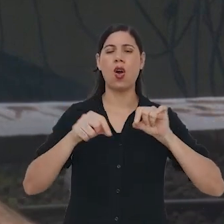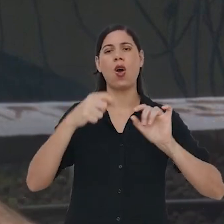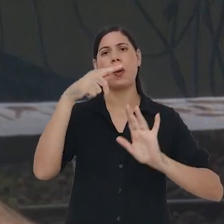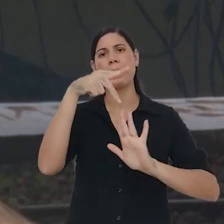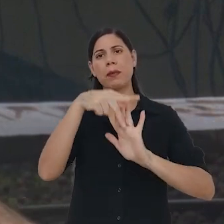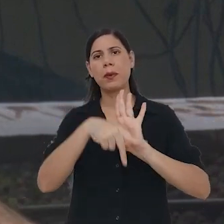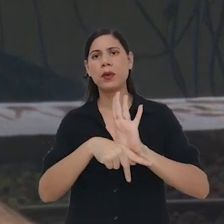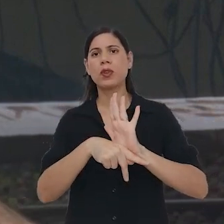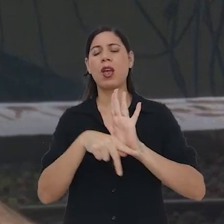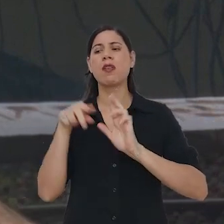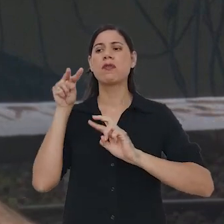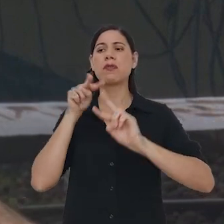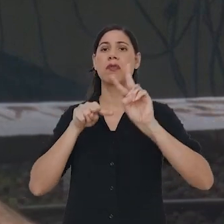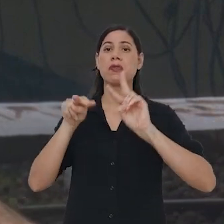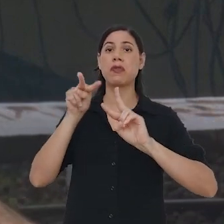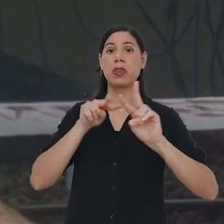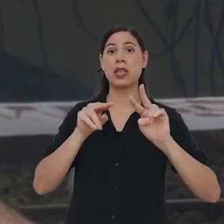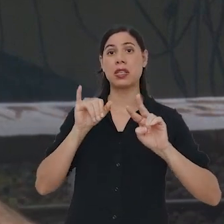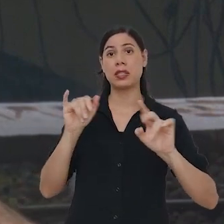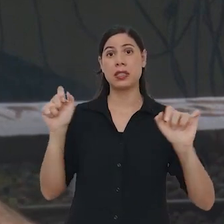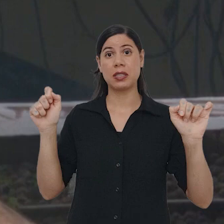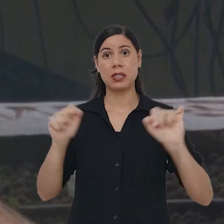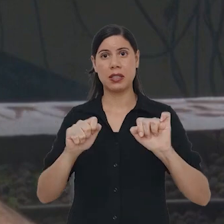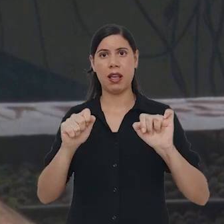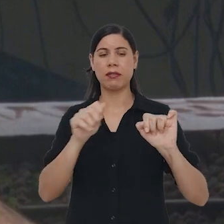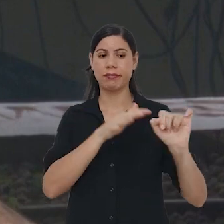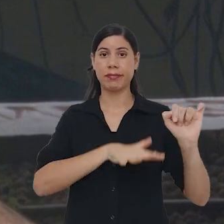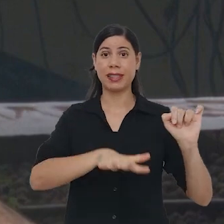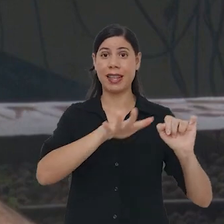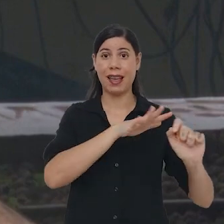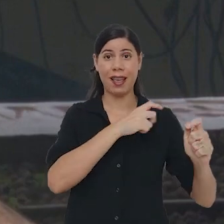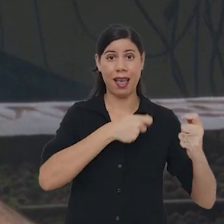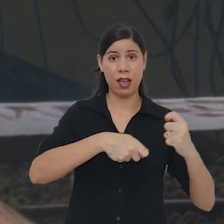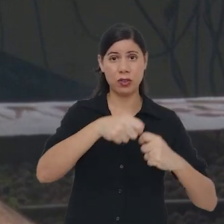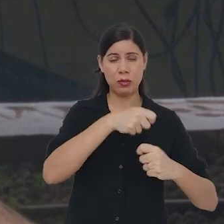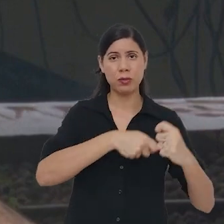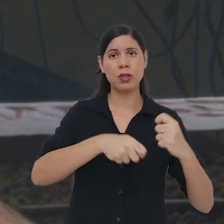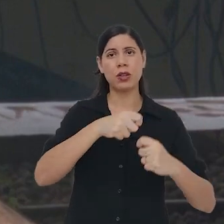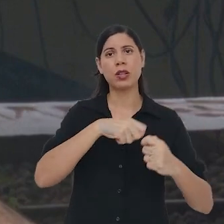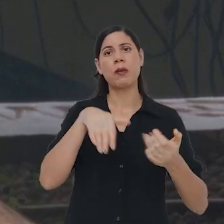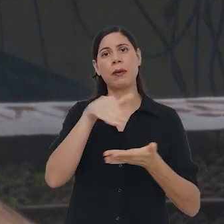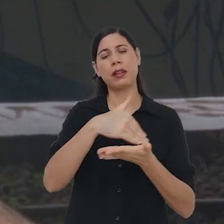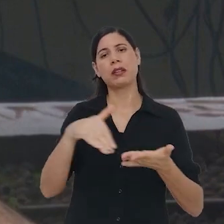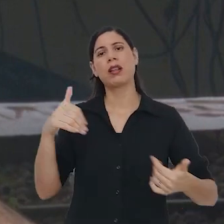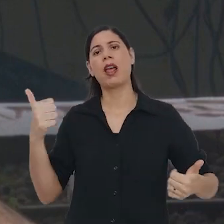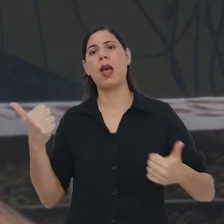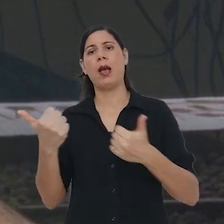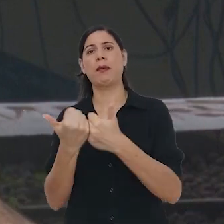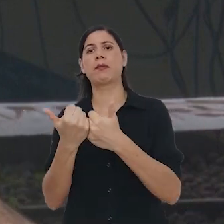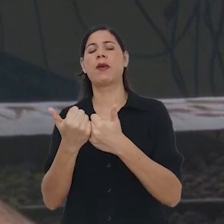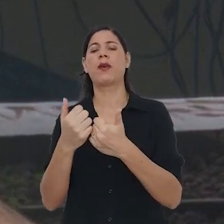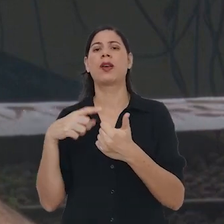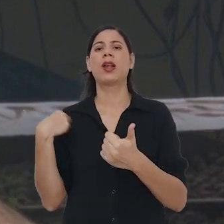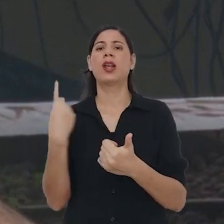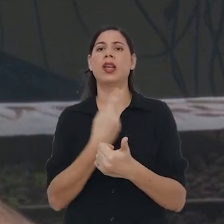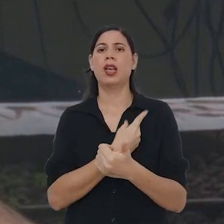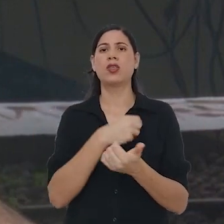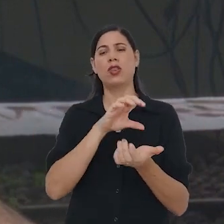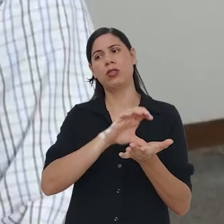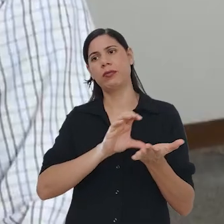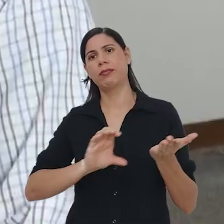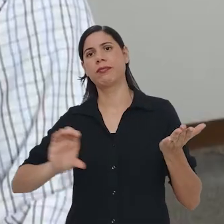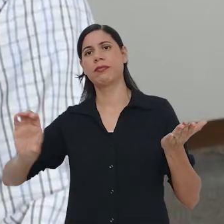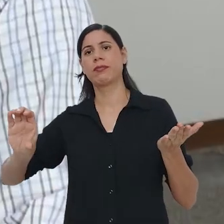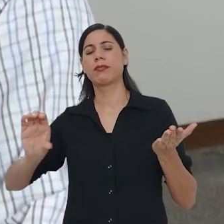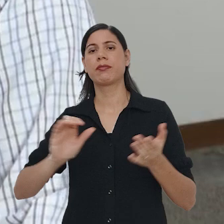desses projetos, verifica a possibilidade administrativa para que a Secretaria faça o apoio e a gente toca o